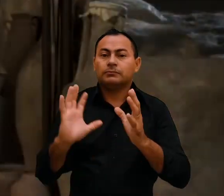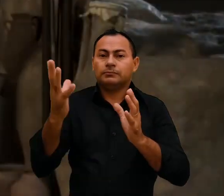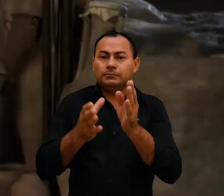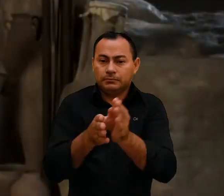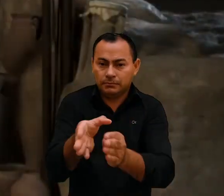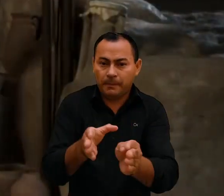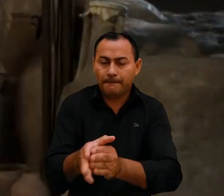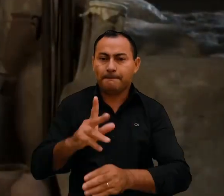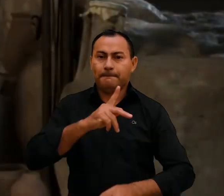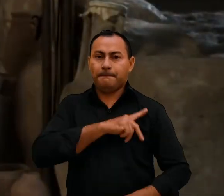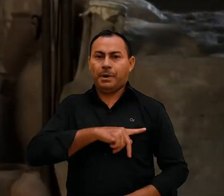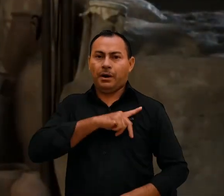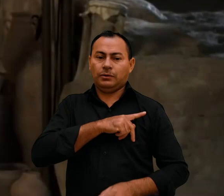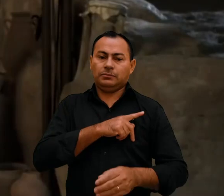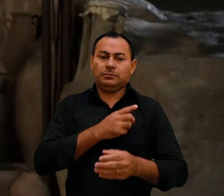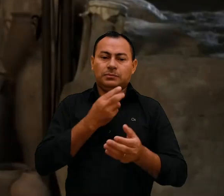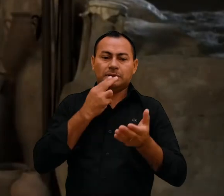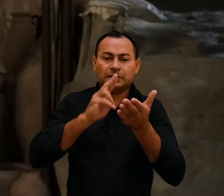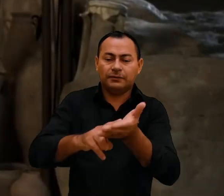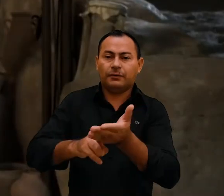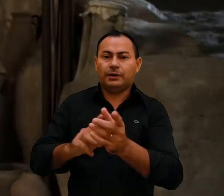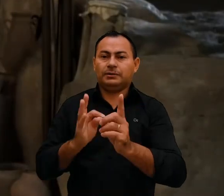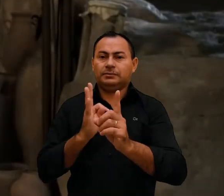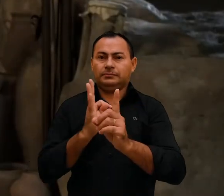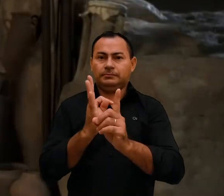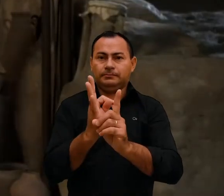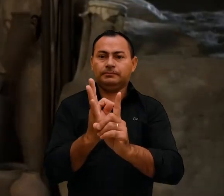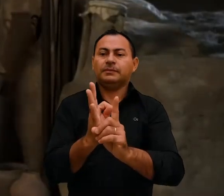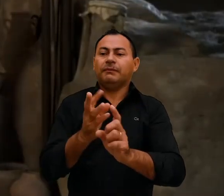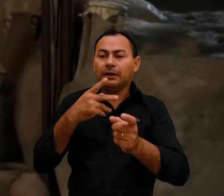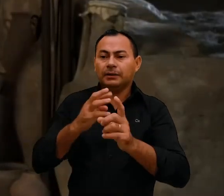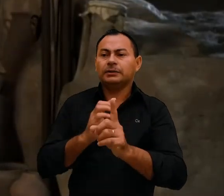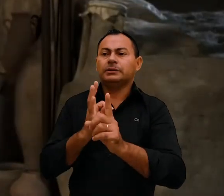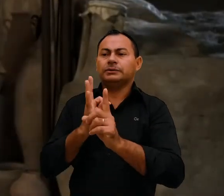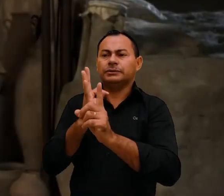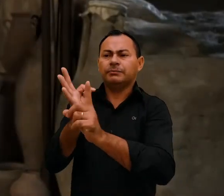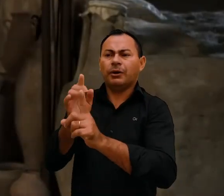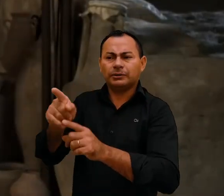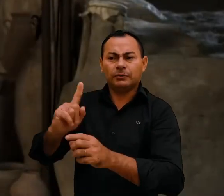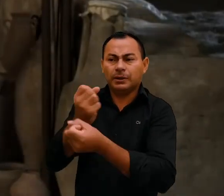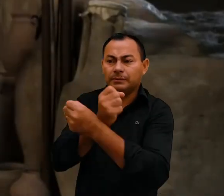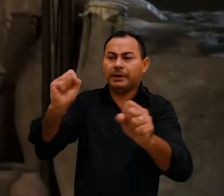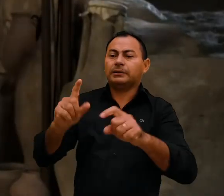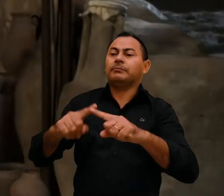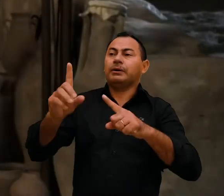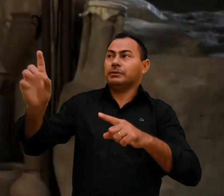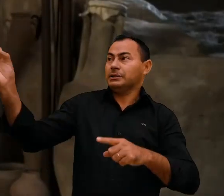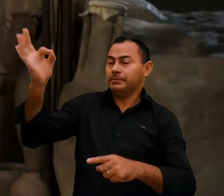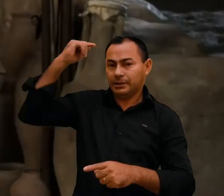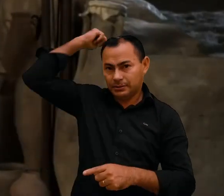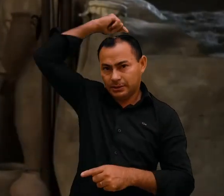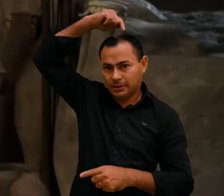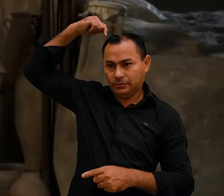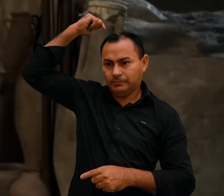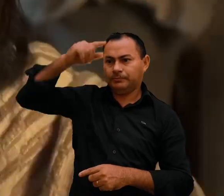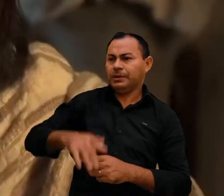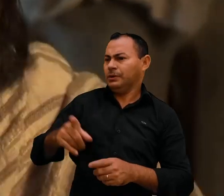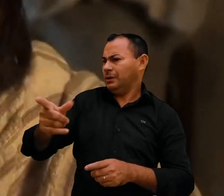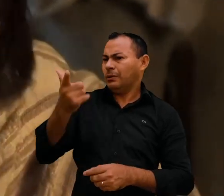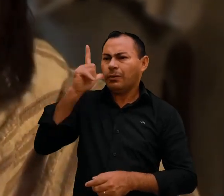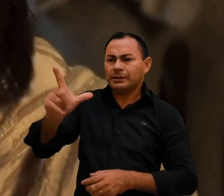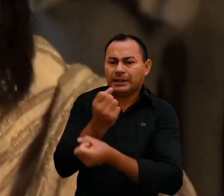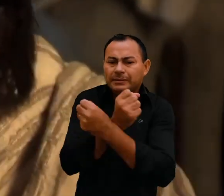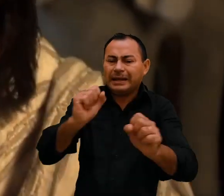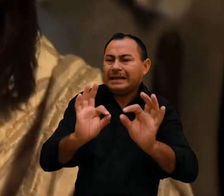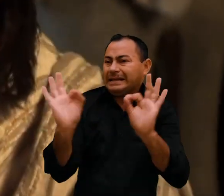se aplica no aconselhamento que Paulo escreveu para Timóteo Timóteo não é você que liberta mas o espírito santo